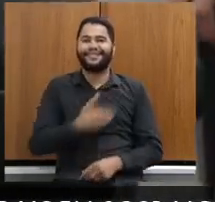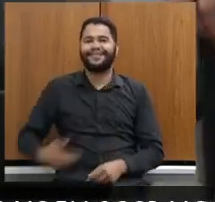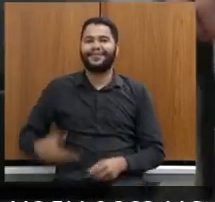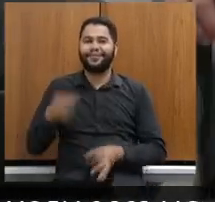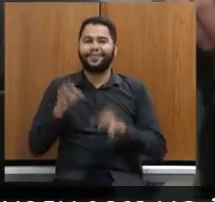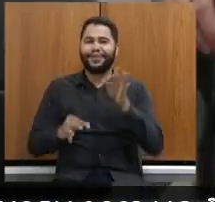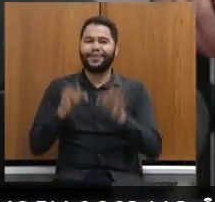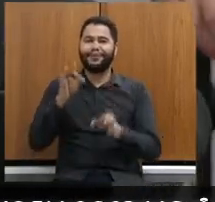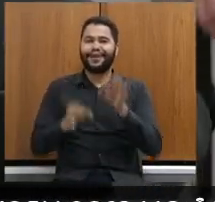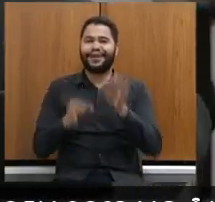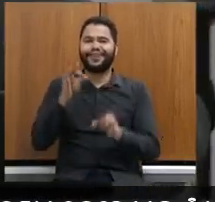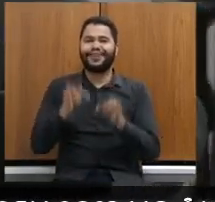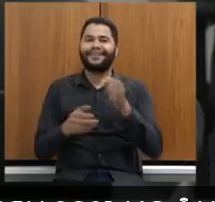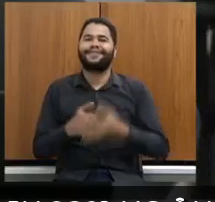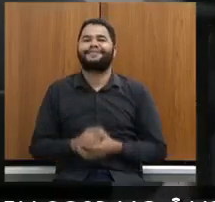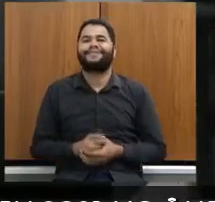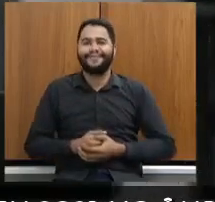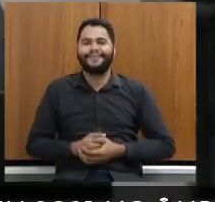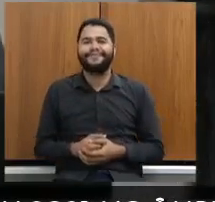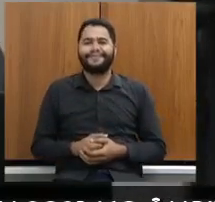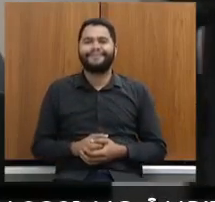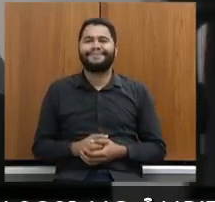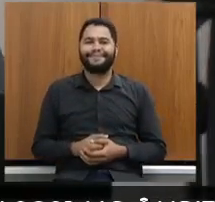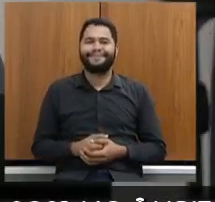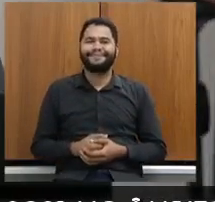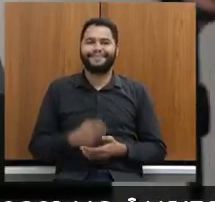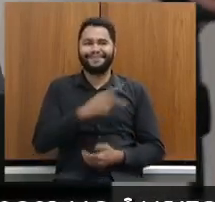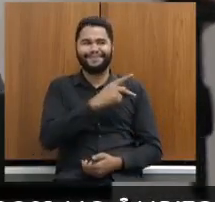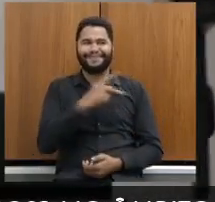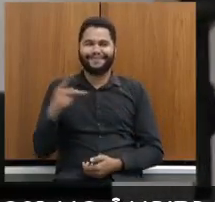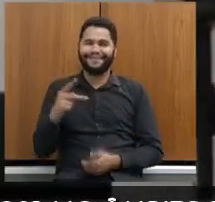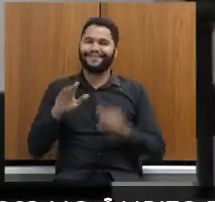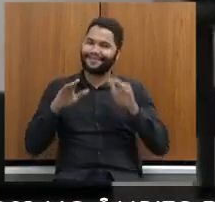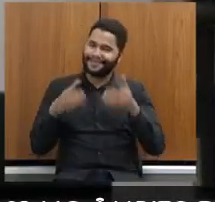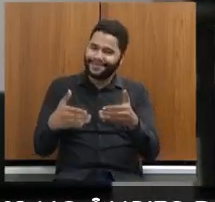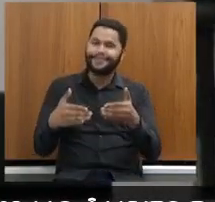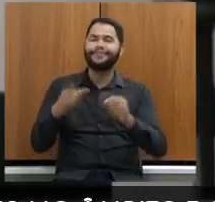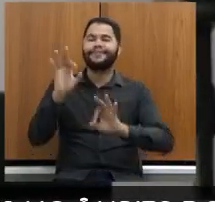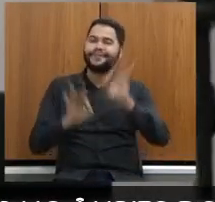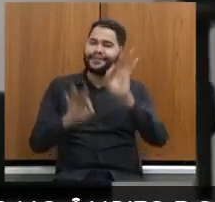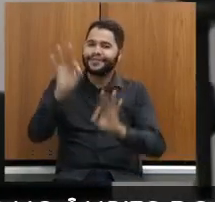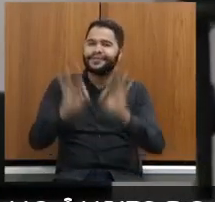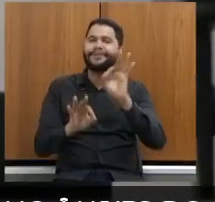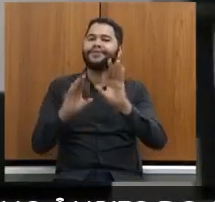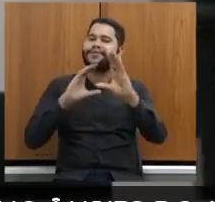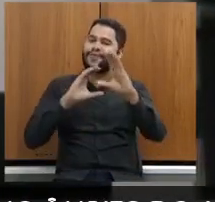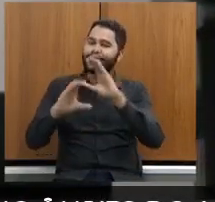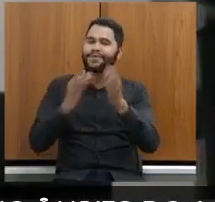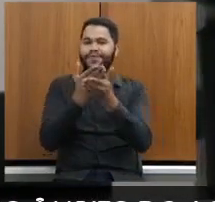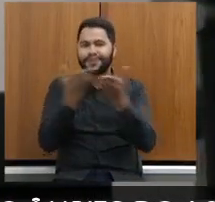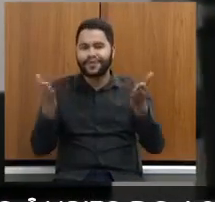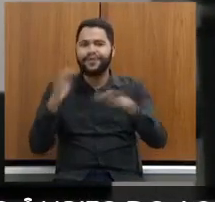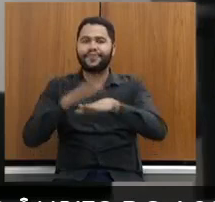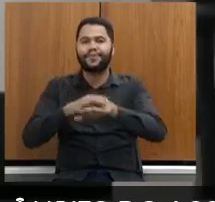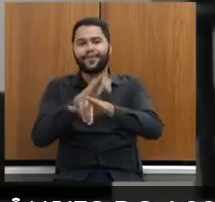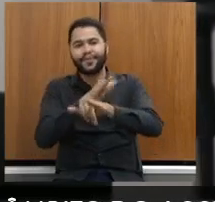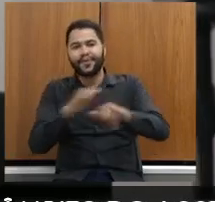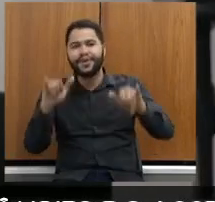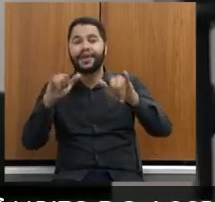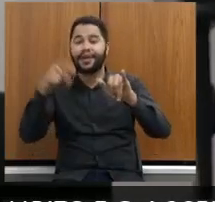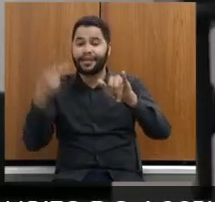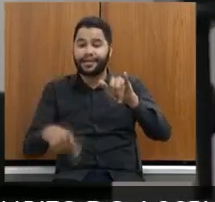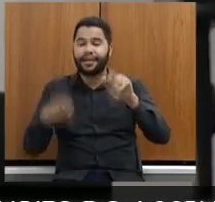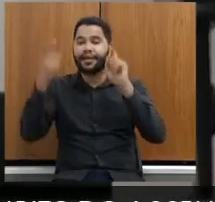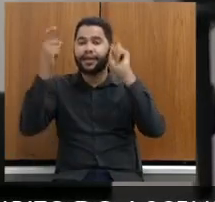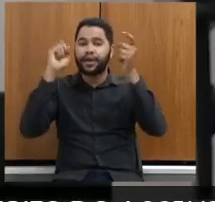justiça e segurança pública a presidência ter visto organização dos trabalhos comunica aos parlamentares aos convidados que os